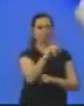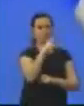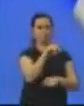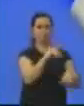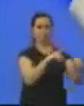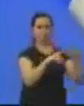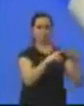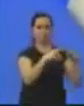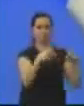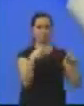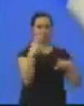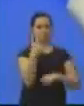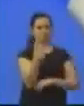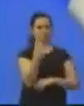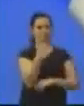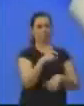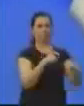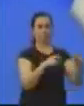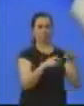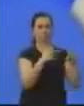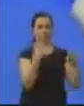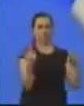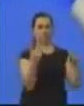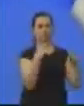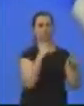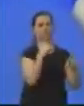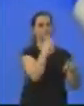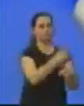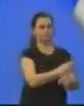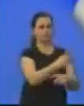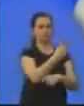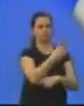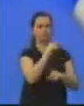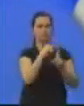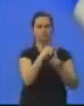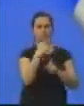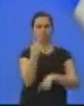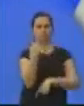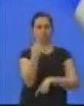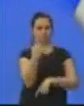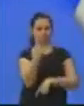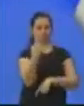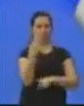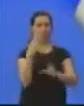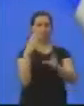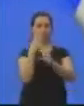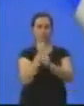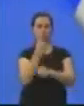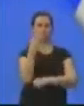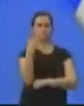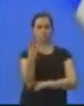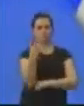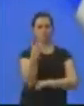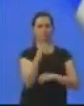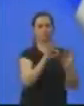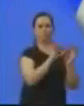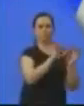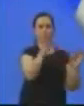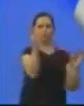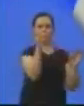x igual a 2. Bom, se o x for 2, eu vou encontrar 2 mais 1, 3. O que eu faço? Na reta eu vou lá e ponho um buraco naquilo. Está